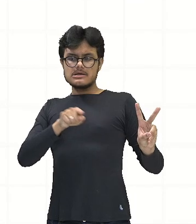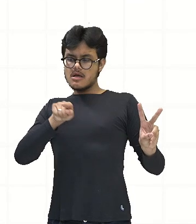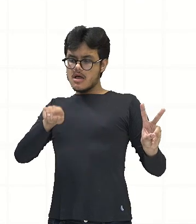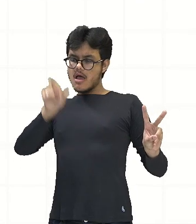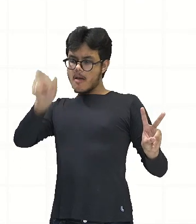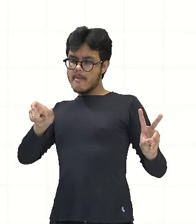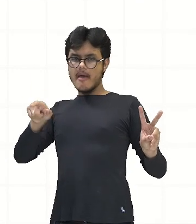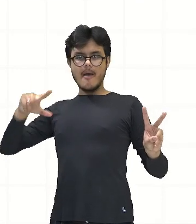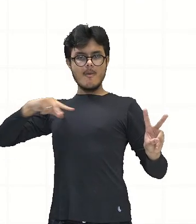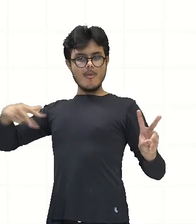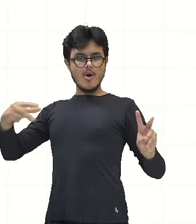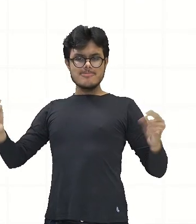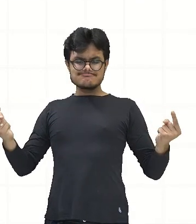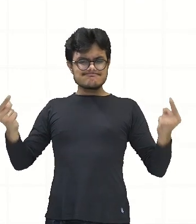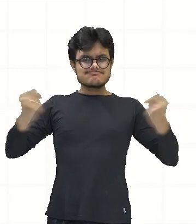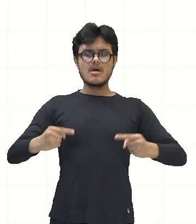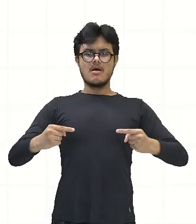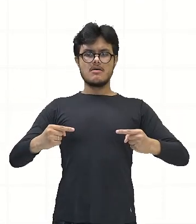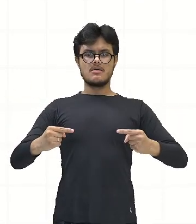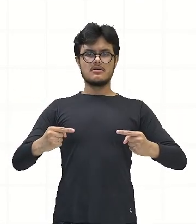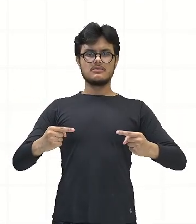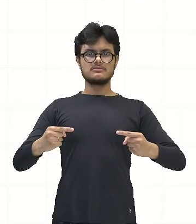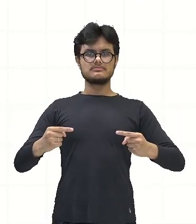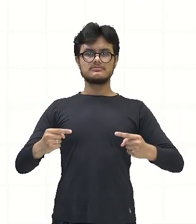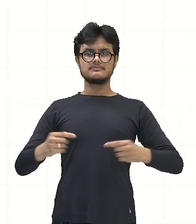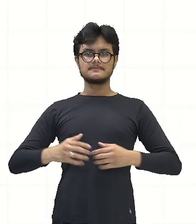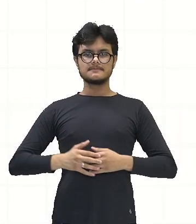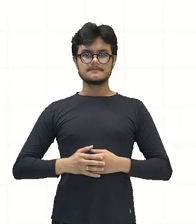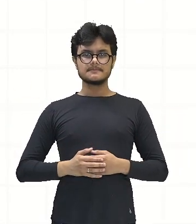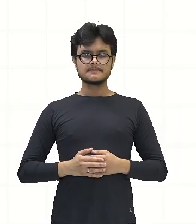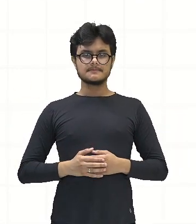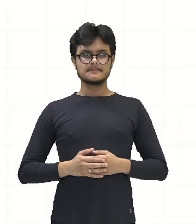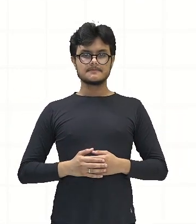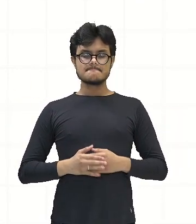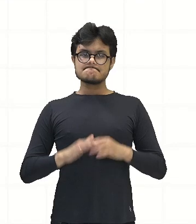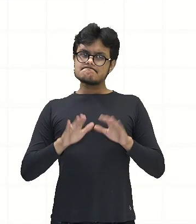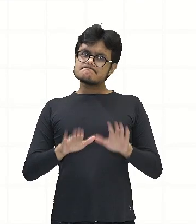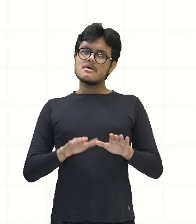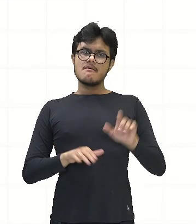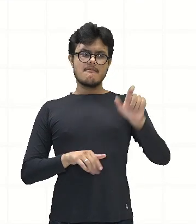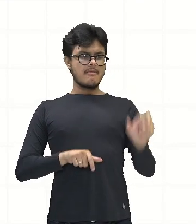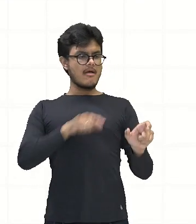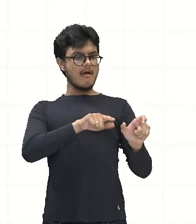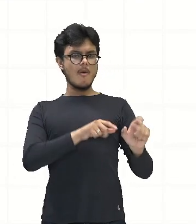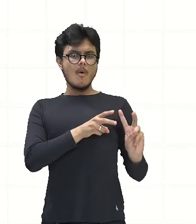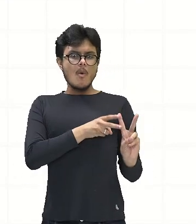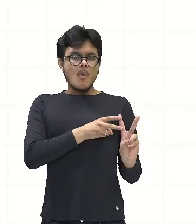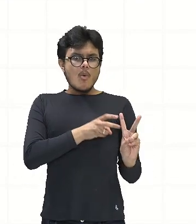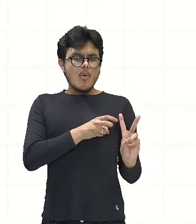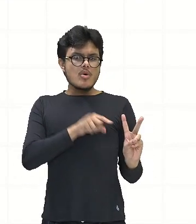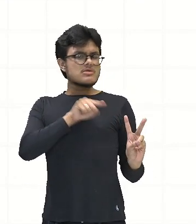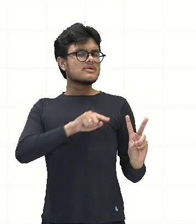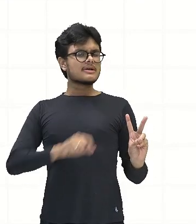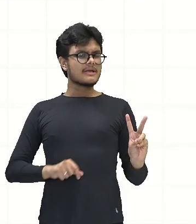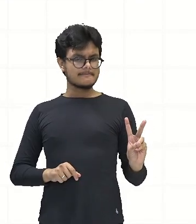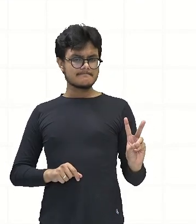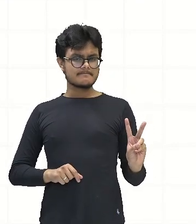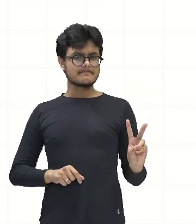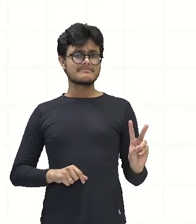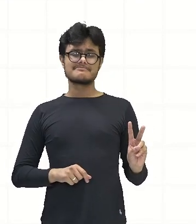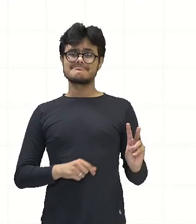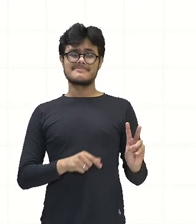que chegaram aí em território brasileiro, tá bom? E os indígenas, eles dependem, né, da